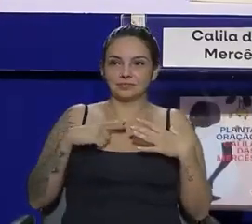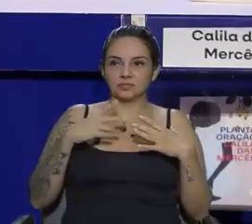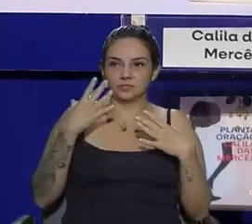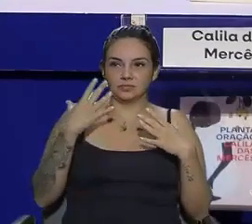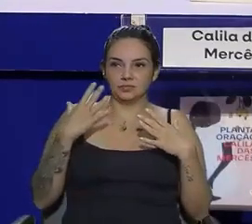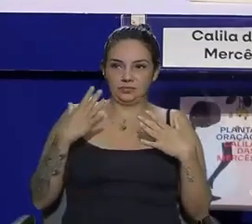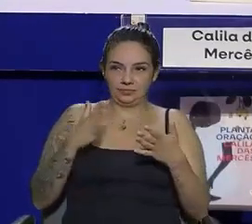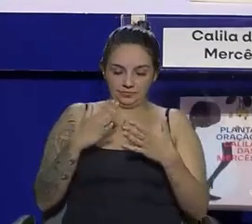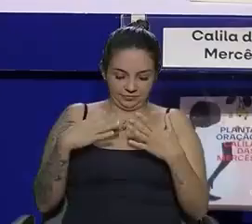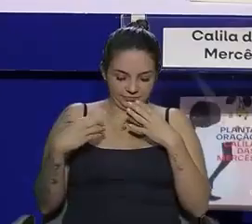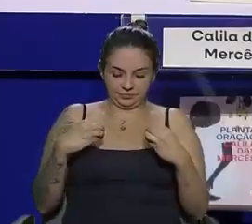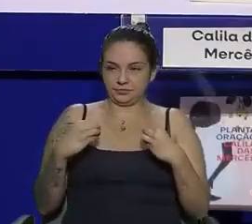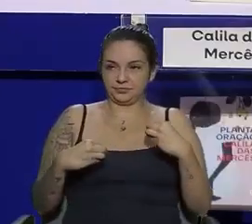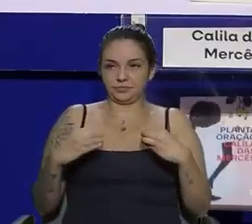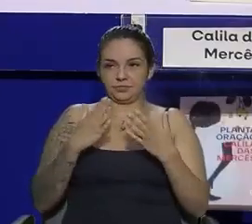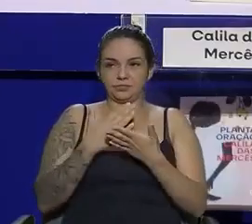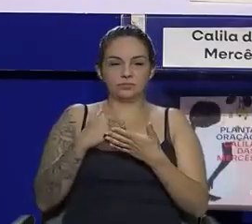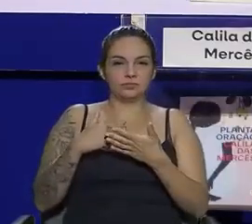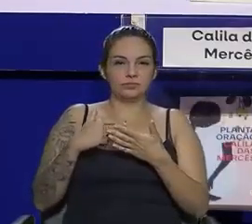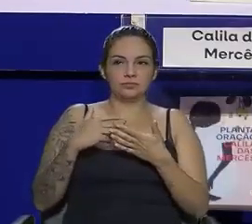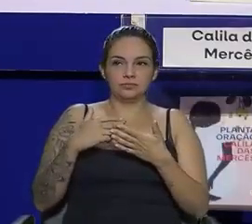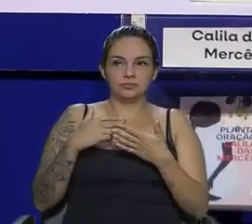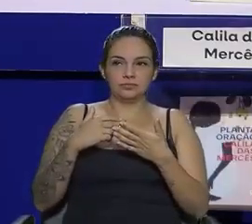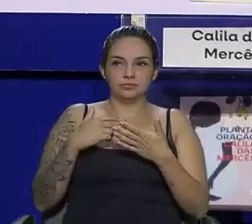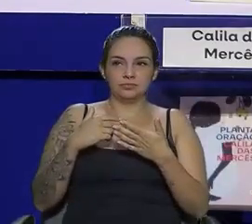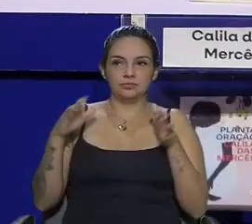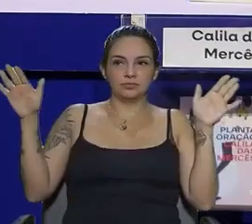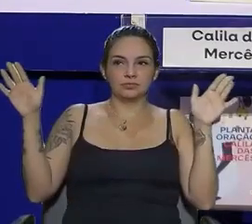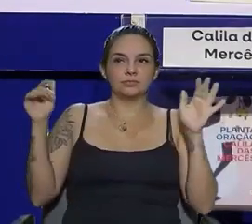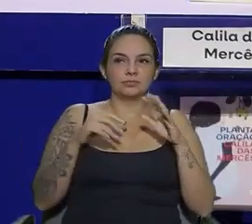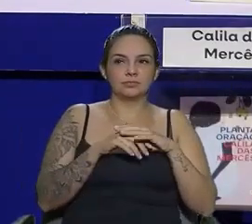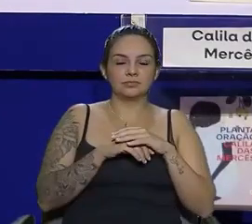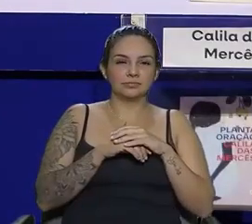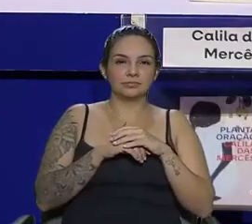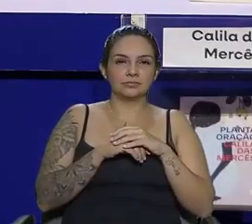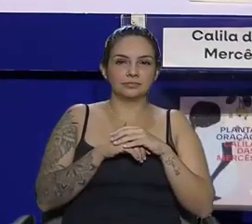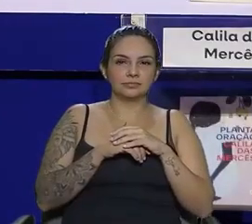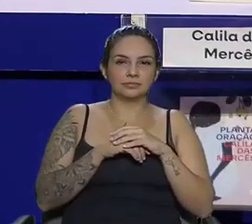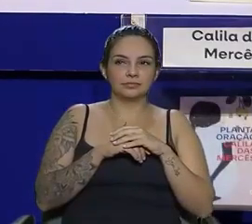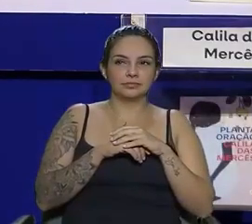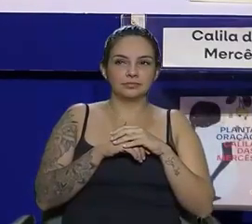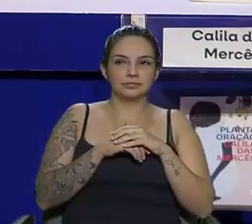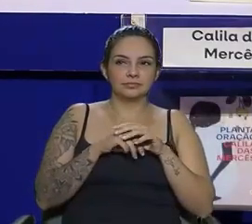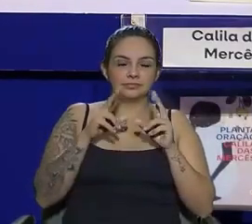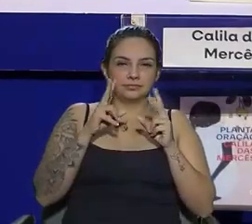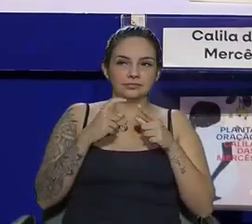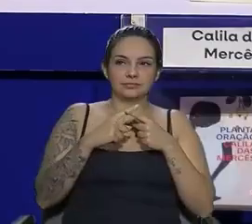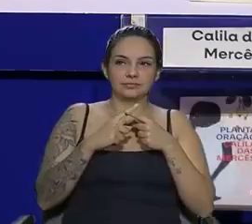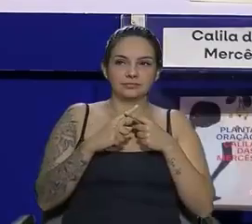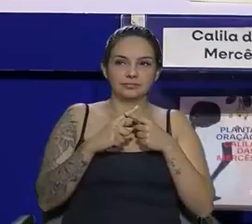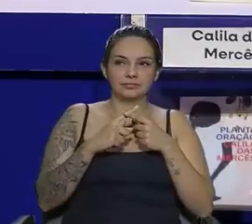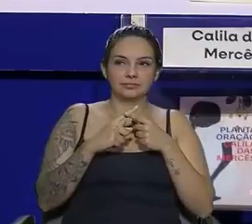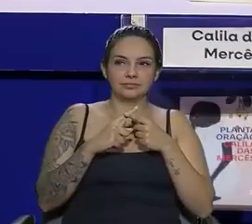tem vários livros, né? São capas de livros voando. E eu percebi, vindo aqui, porque é